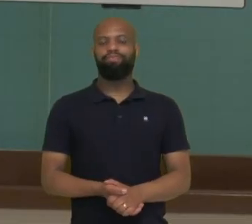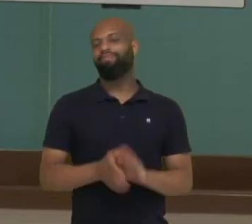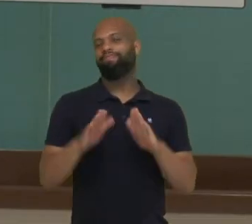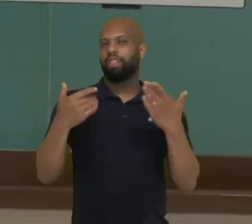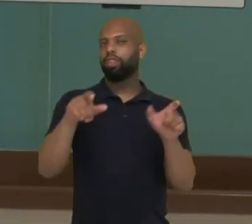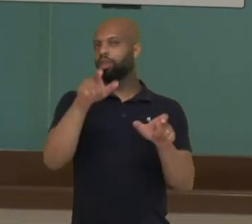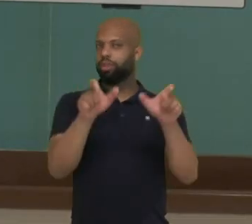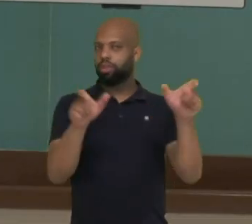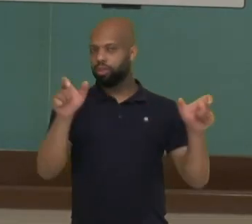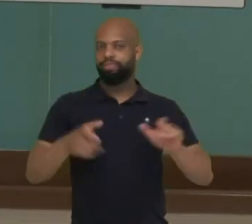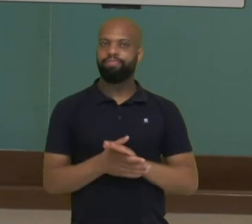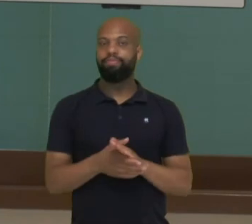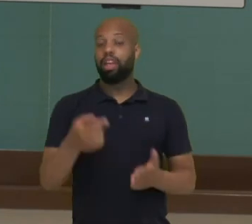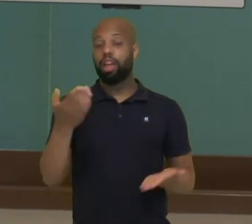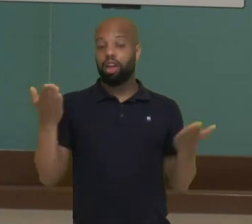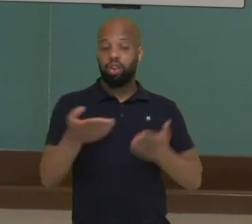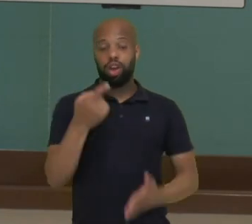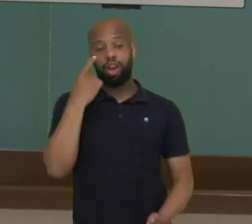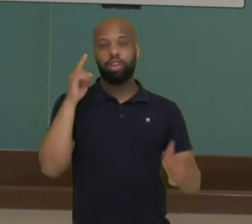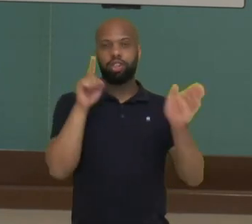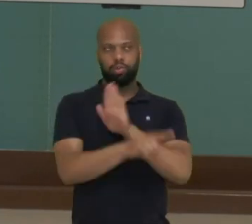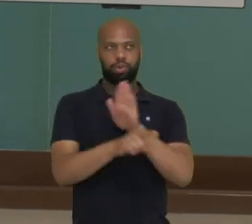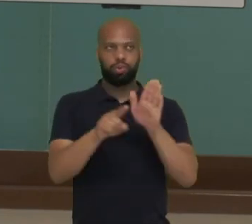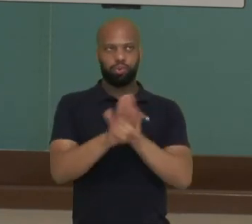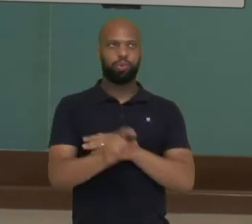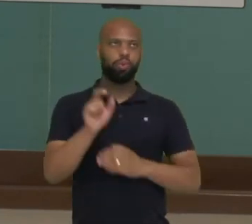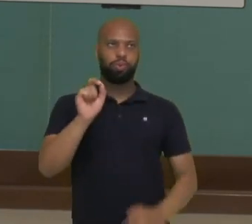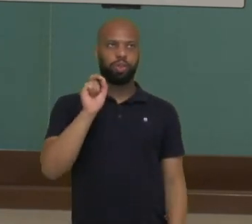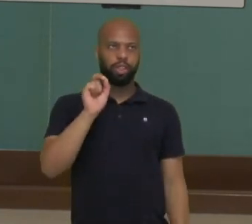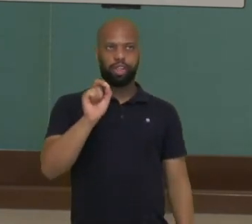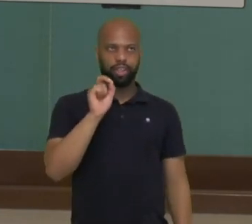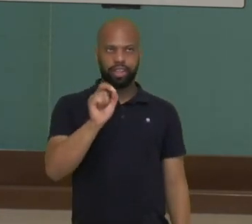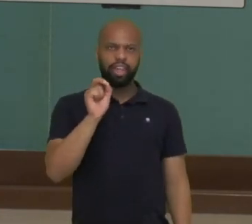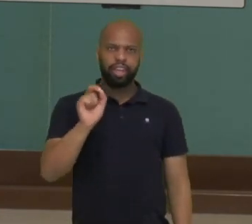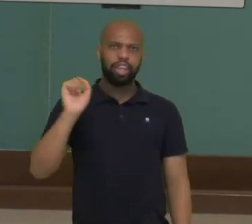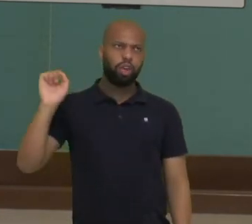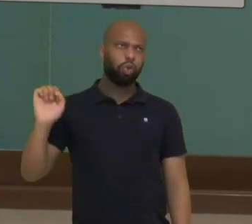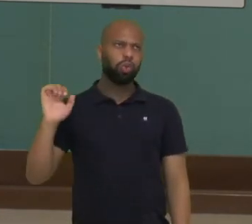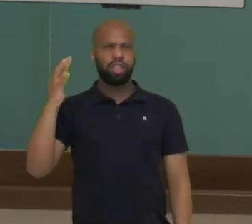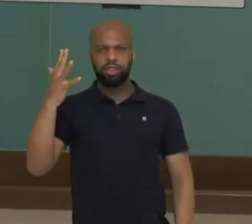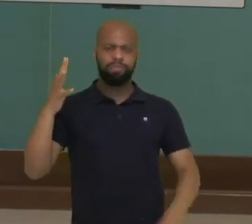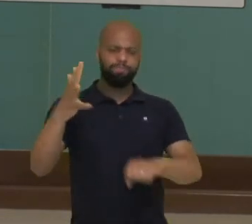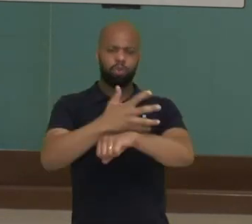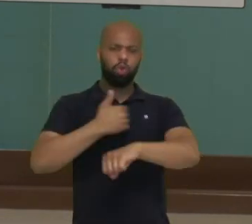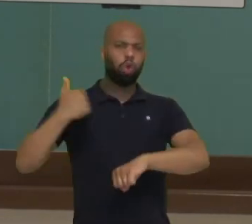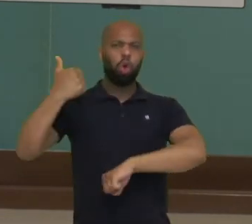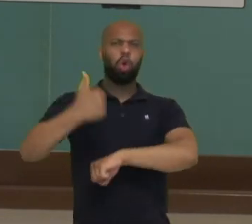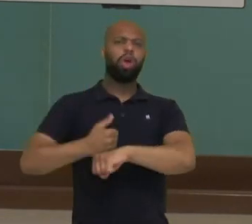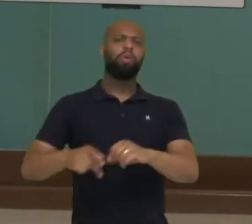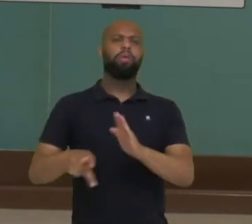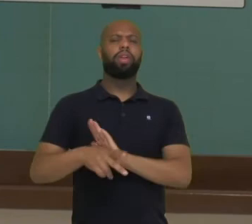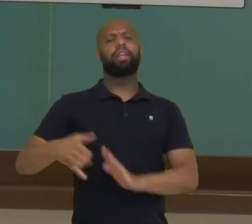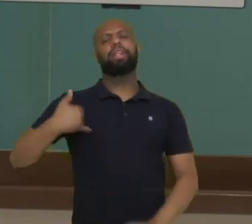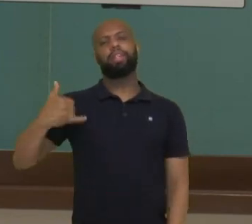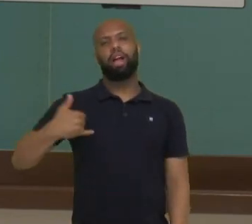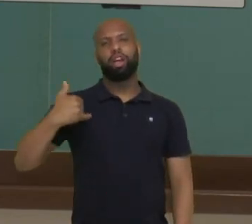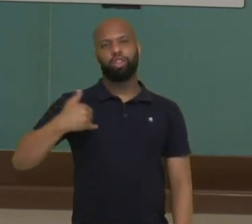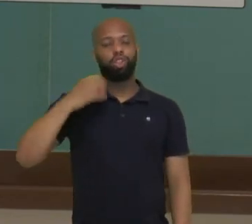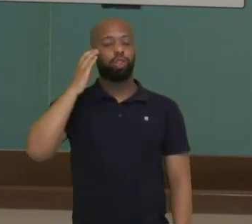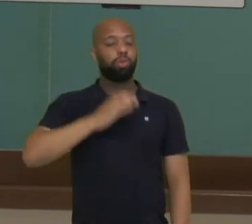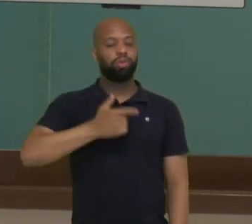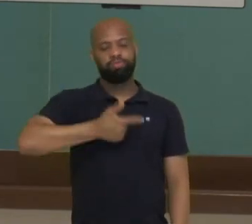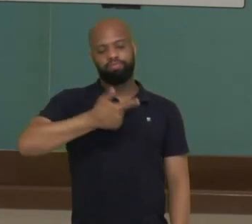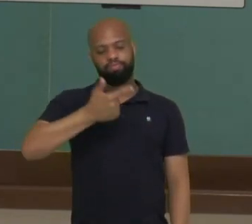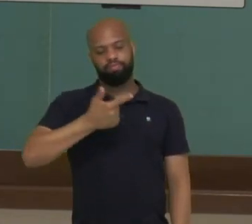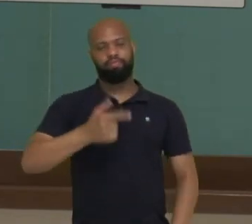Então, pessoal, vamos ver qual era a pergunta? A pergunta era a seguinte: o que foi o golpe da maioridade? E a